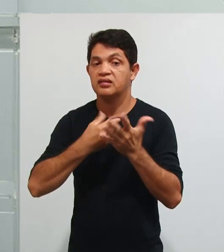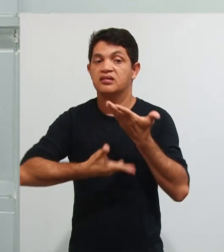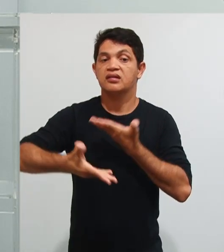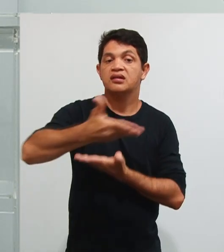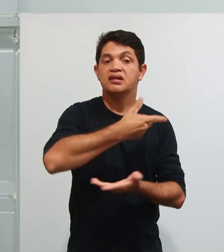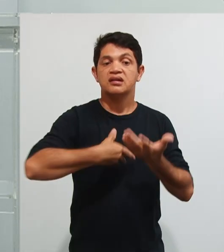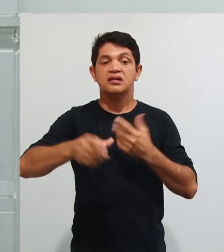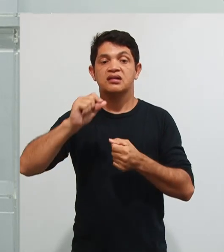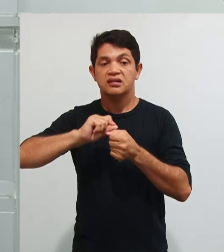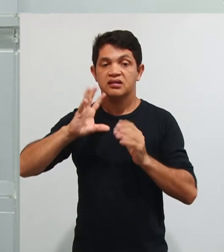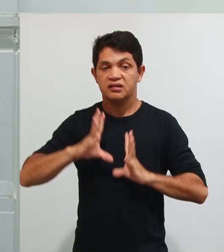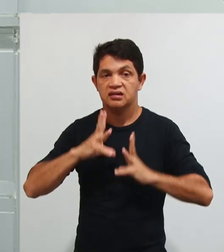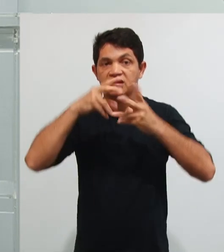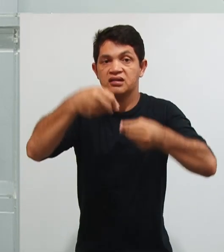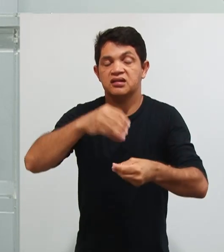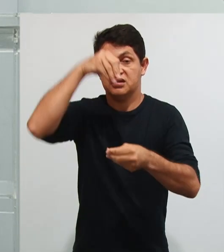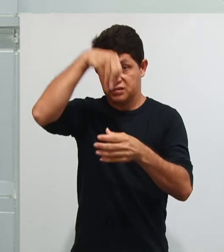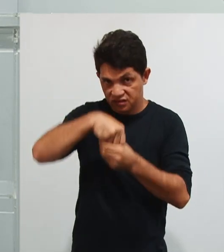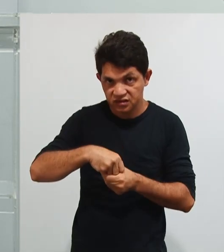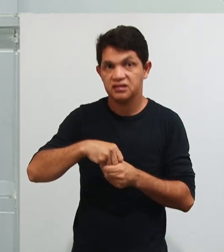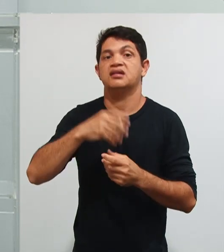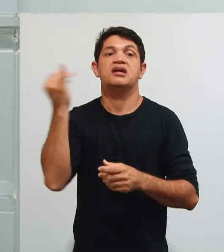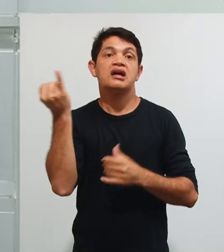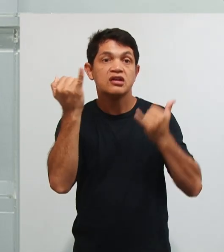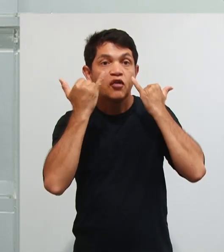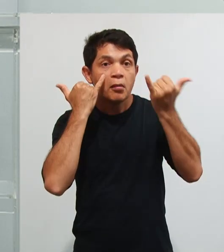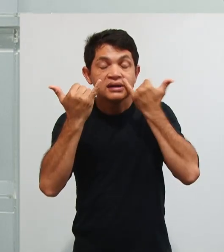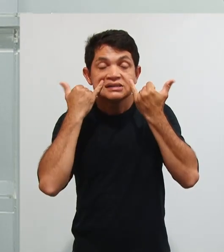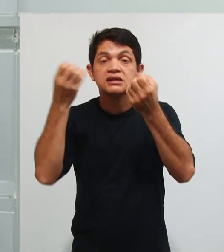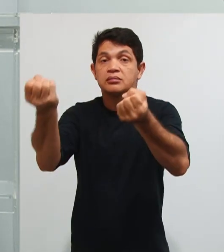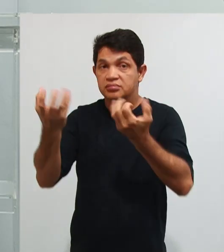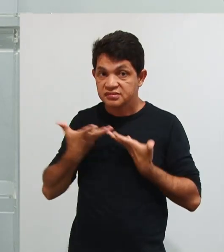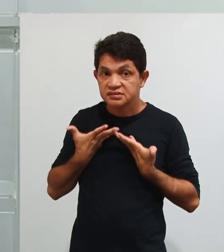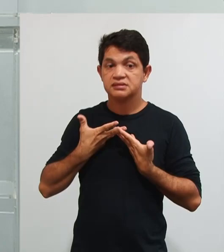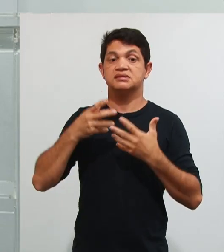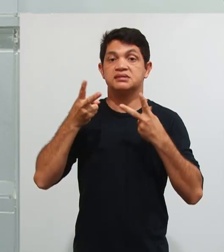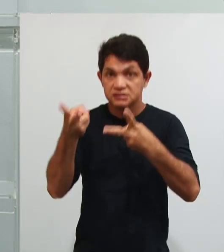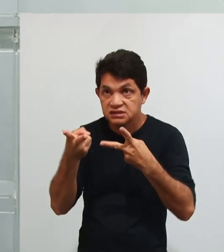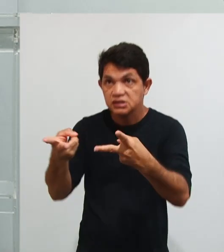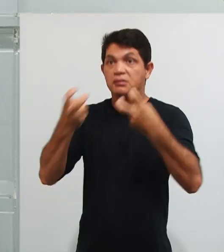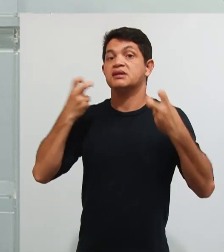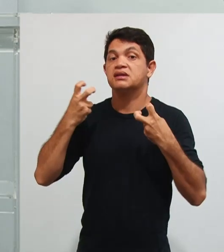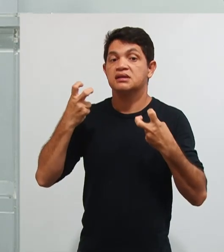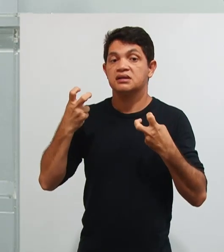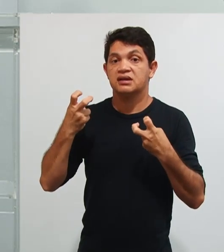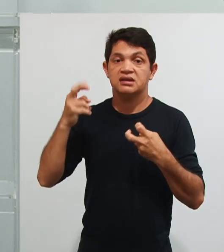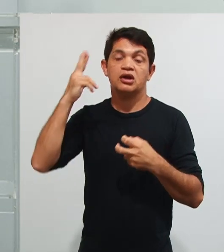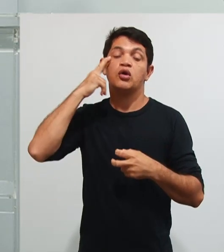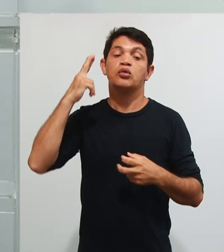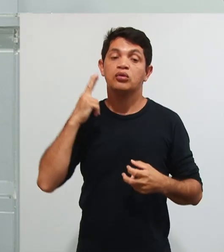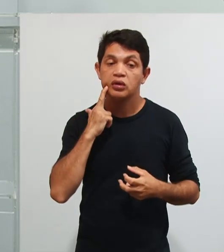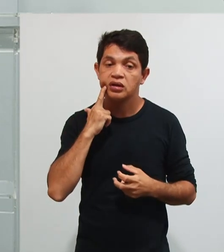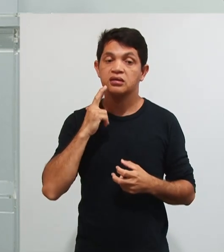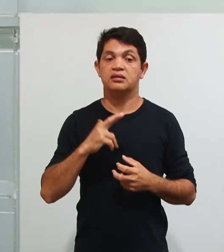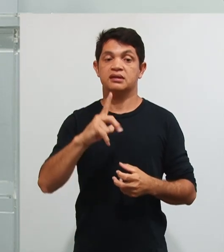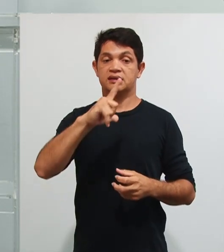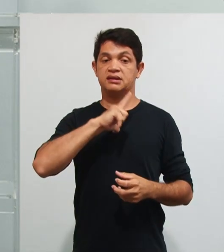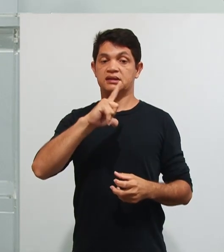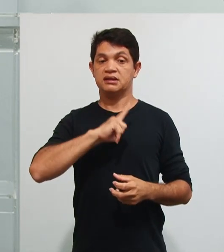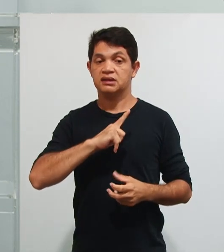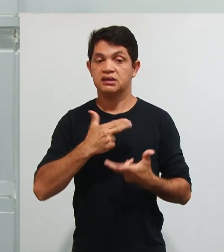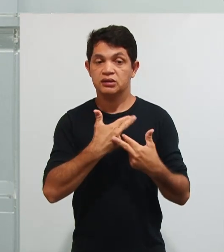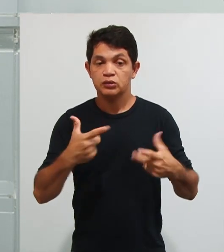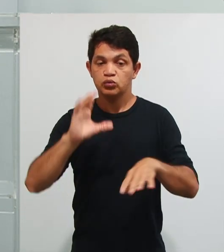vou sobrepor essa informação? Se eu percebo que Rondônia tem